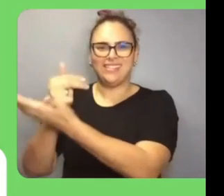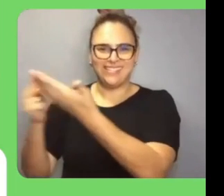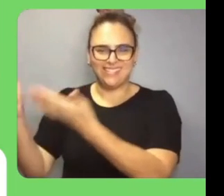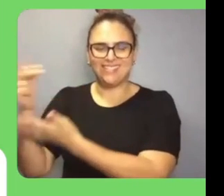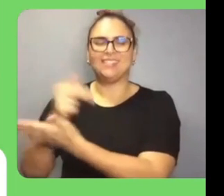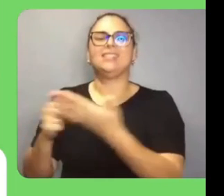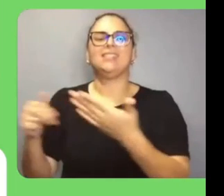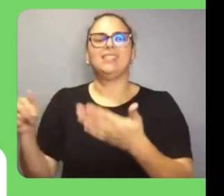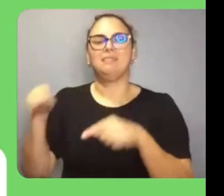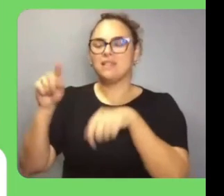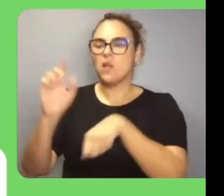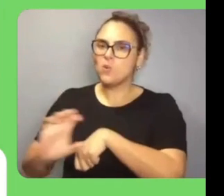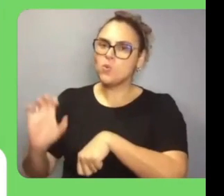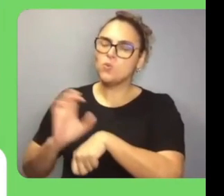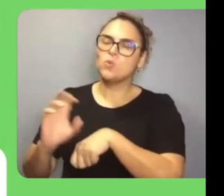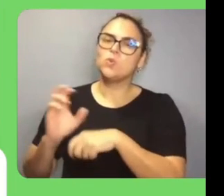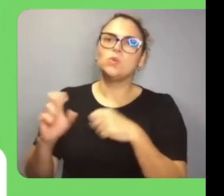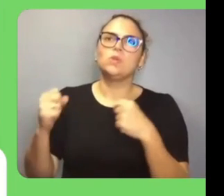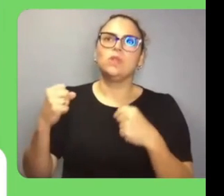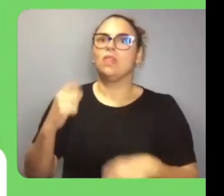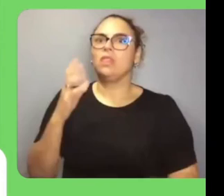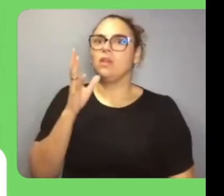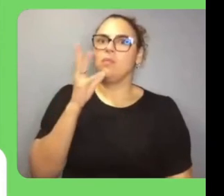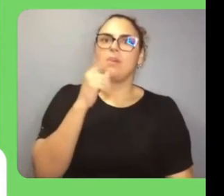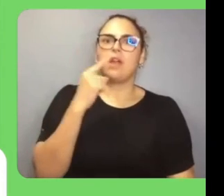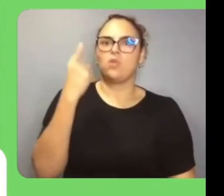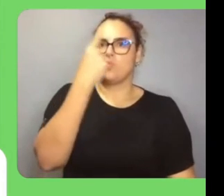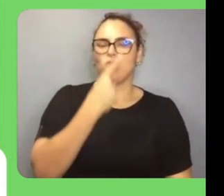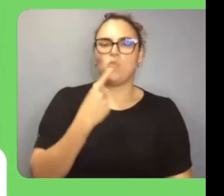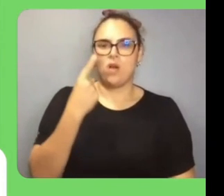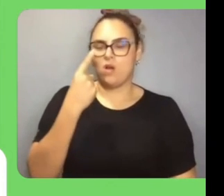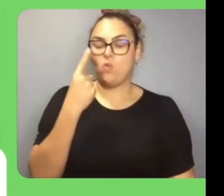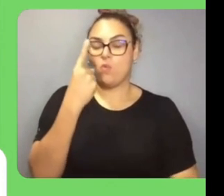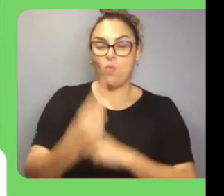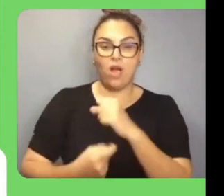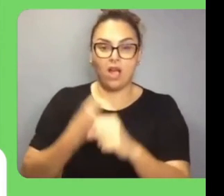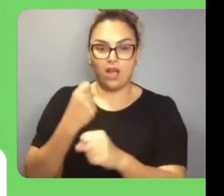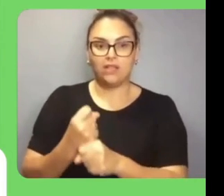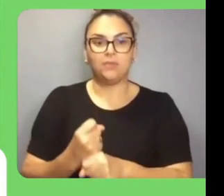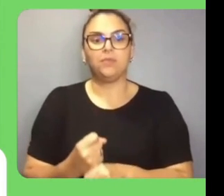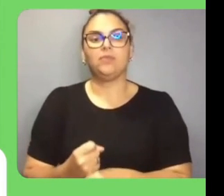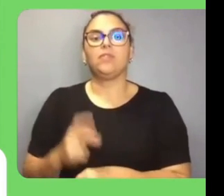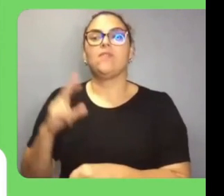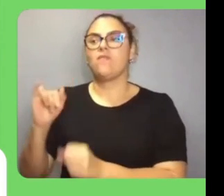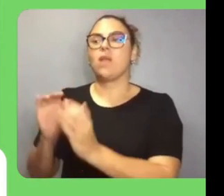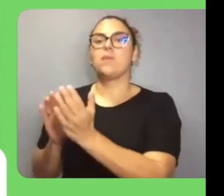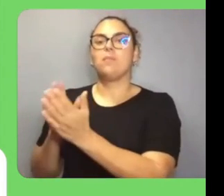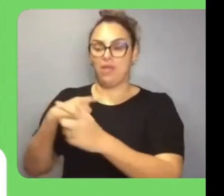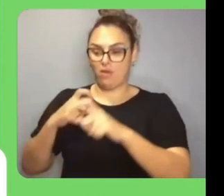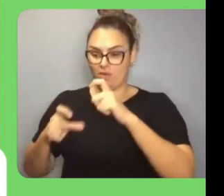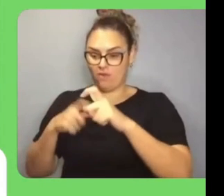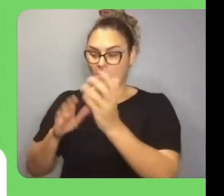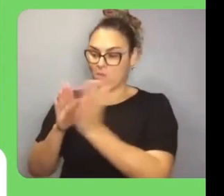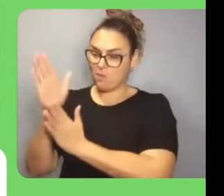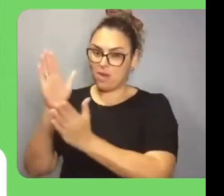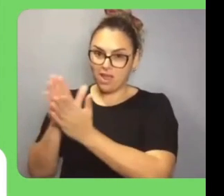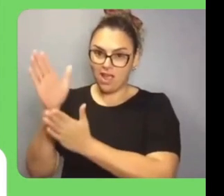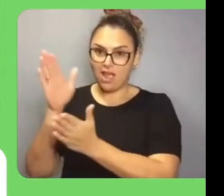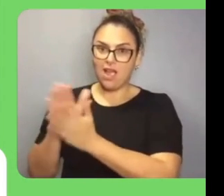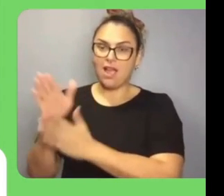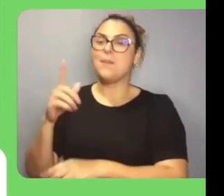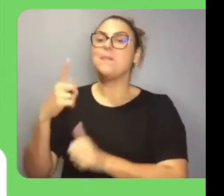formação pesada, de quase um ano. O quadrinho que você vai publicar é consequência. Primeiro, você vai, tipo, ter aula com a